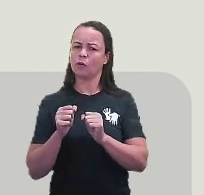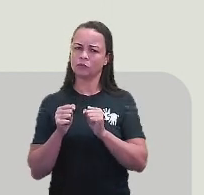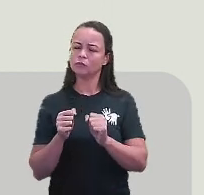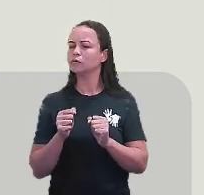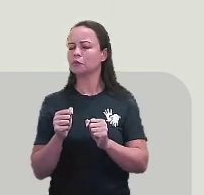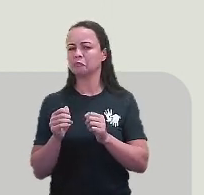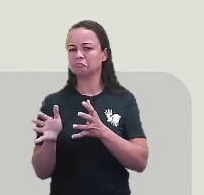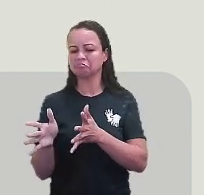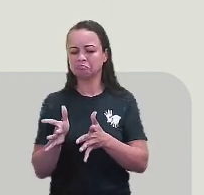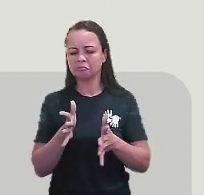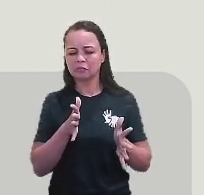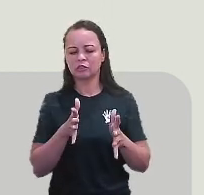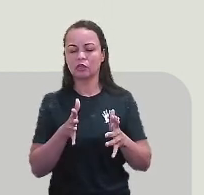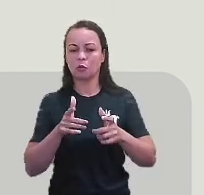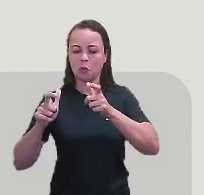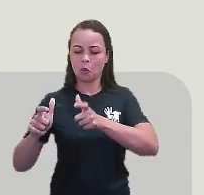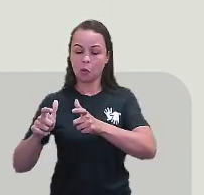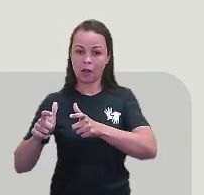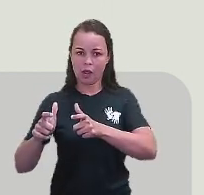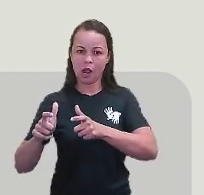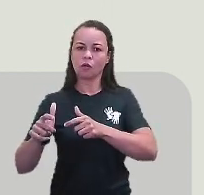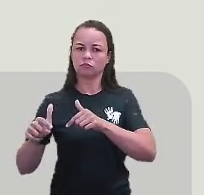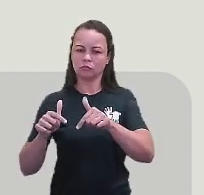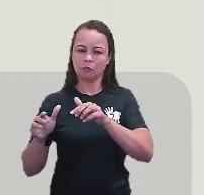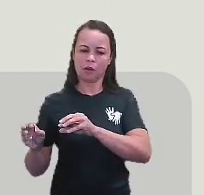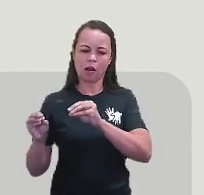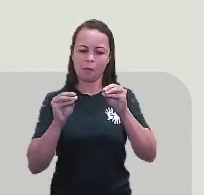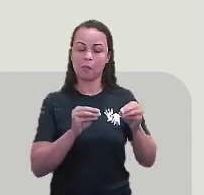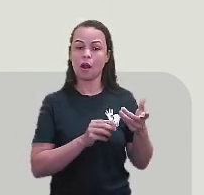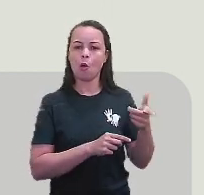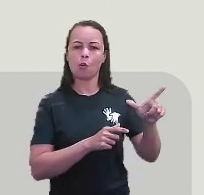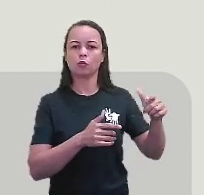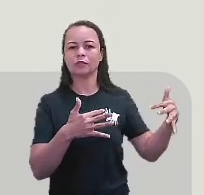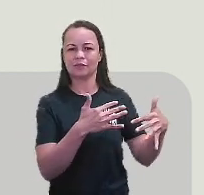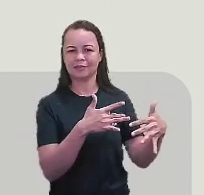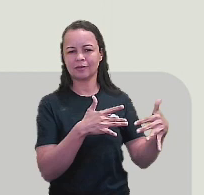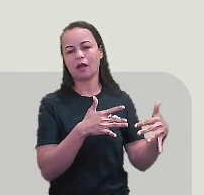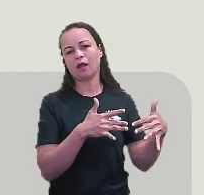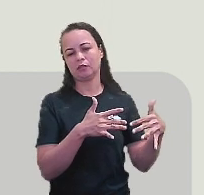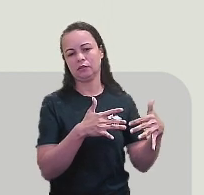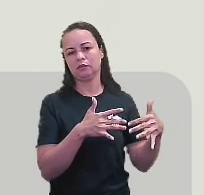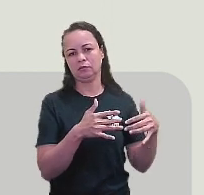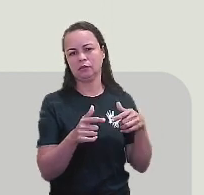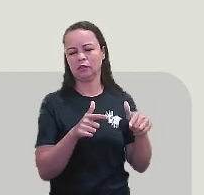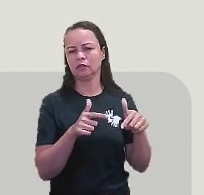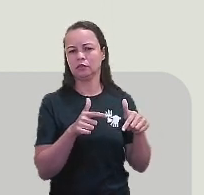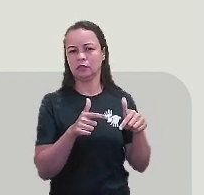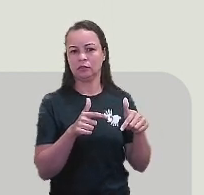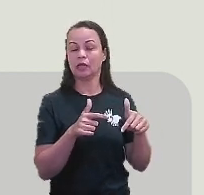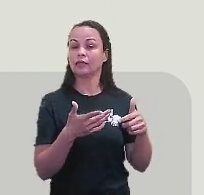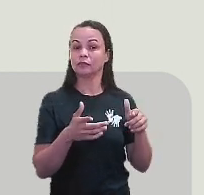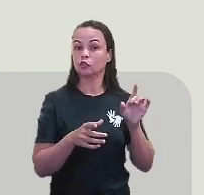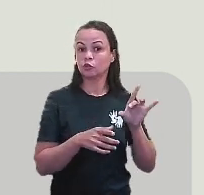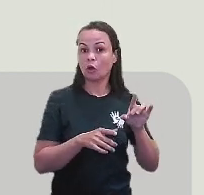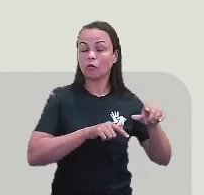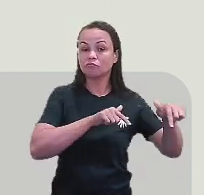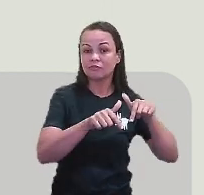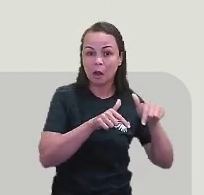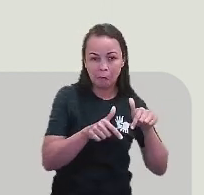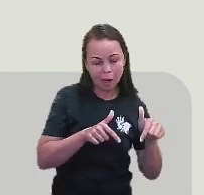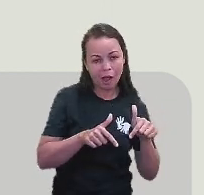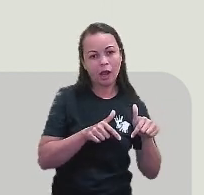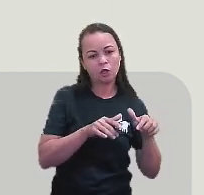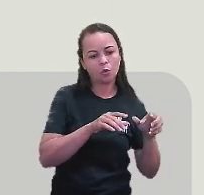seu local de habitação para outra cidade, você só vai para exercer sua função do trabalho, você não vai morar lá. E você